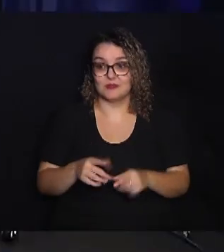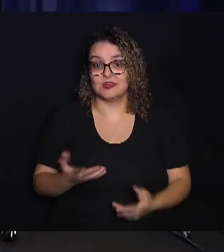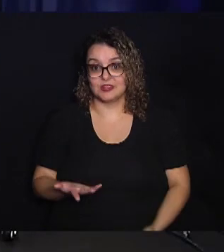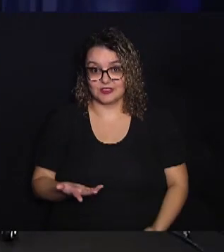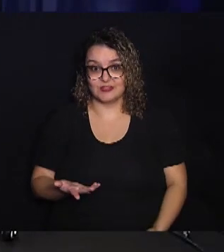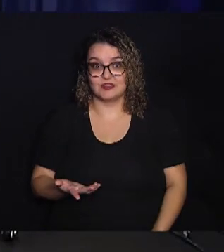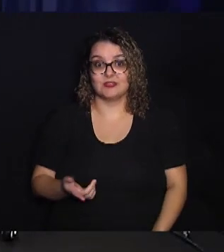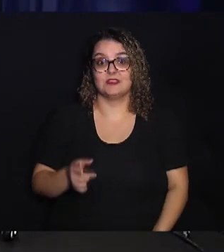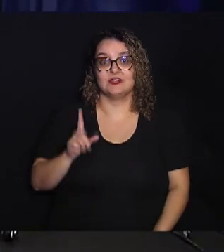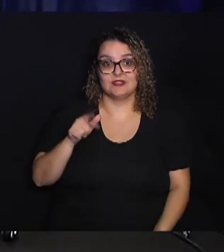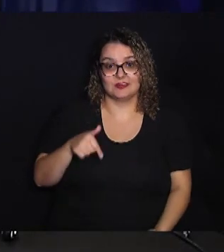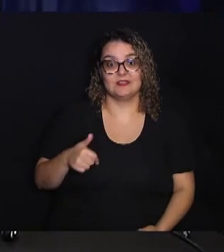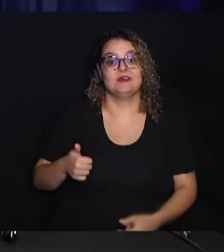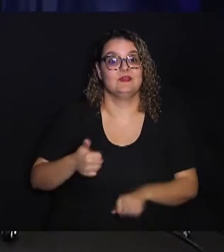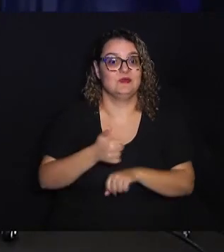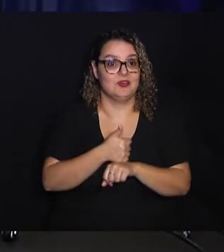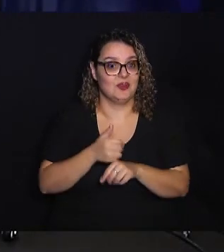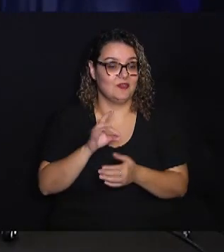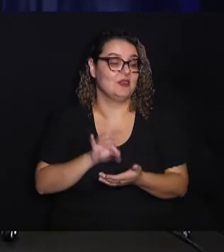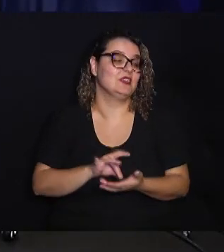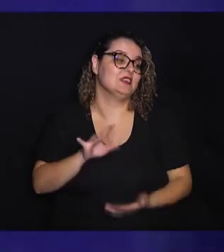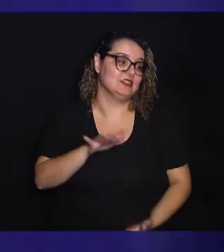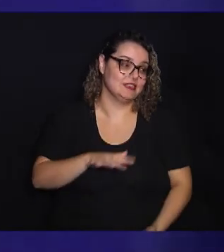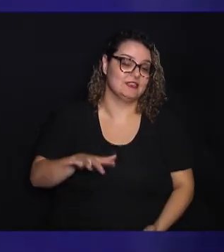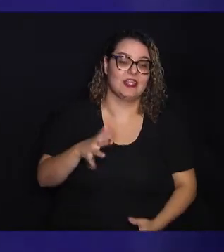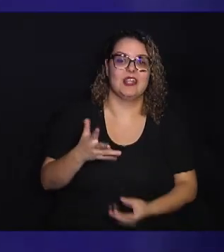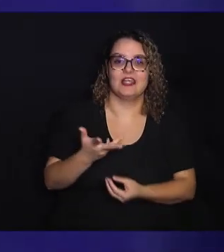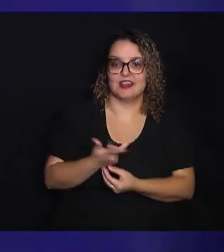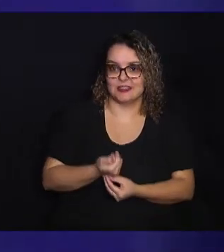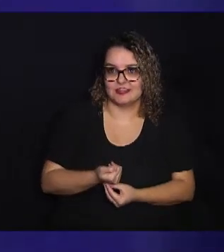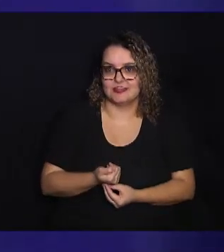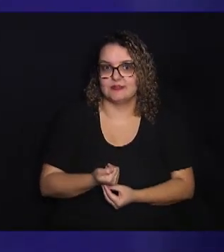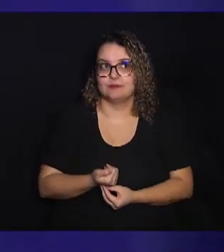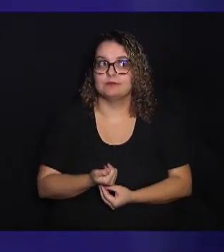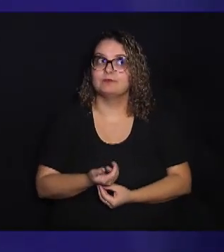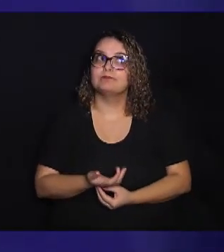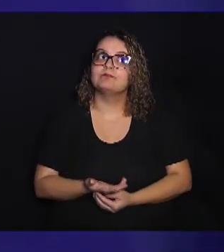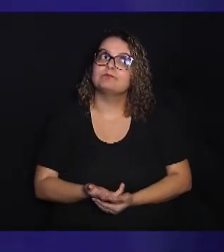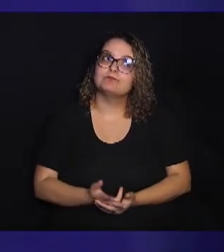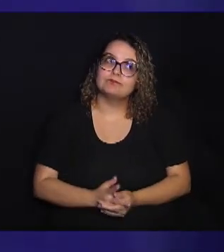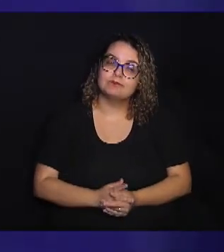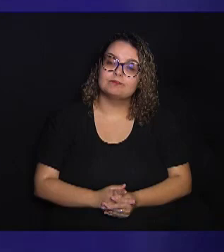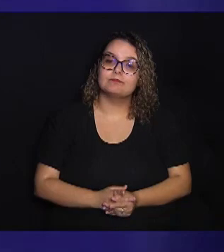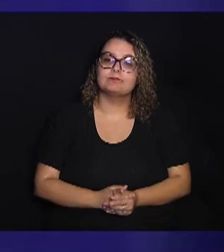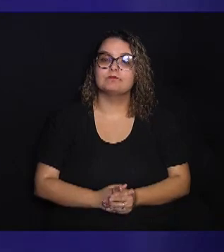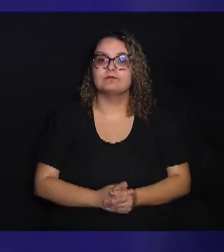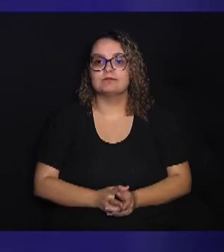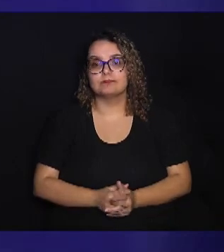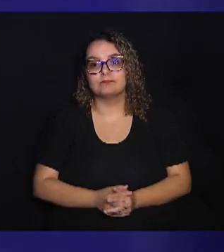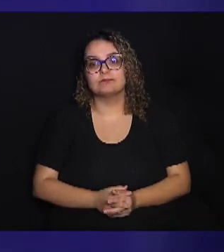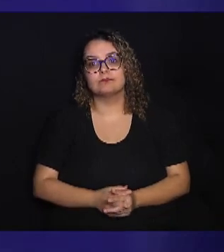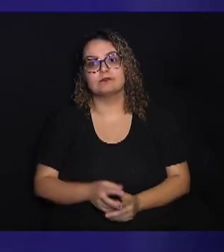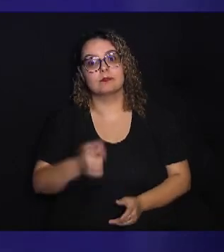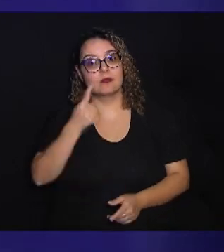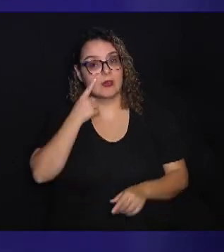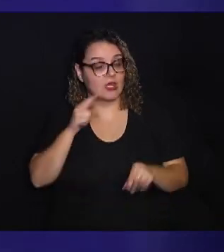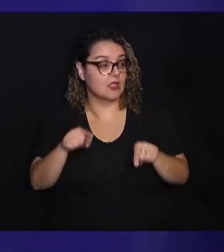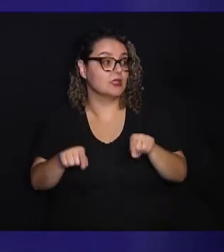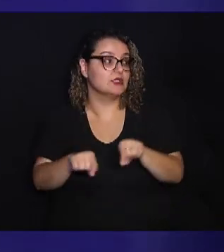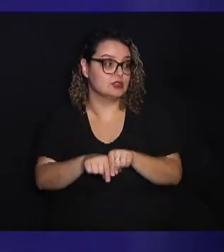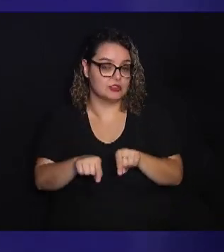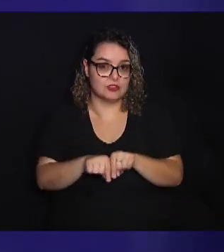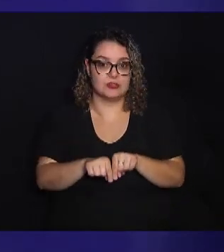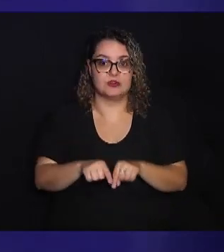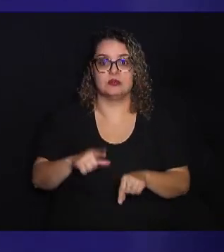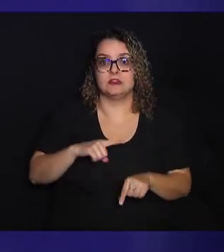realmente profissionais da arte. Ainda a gente vê também, a gente tem os